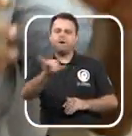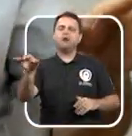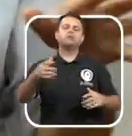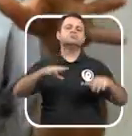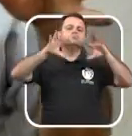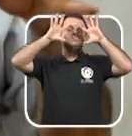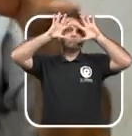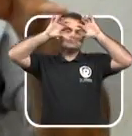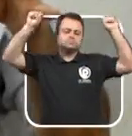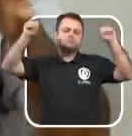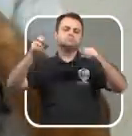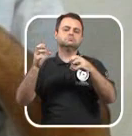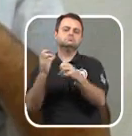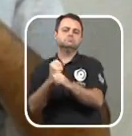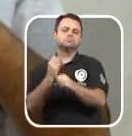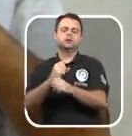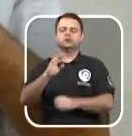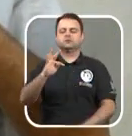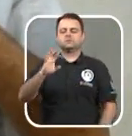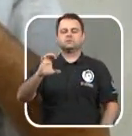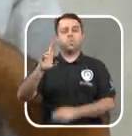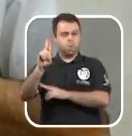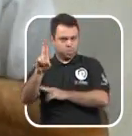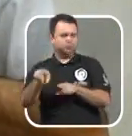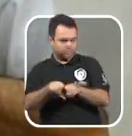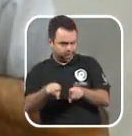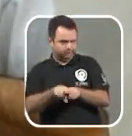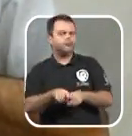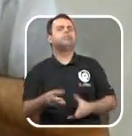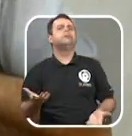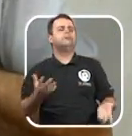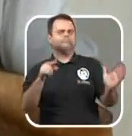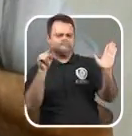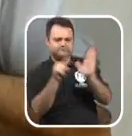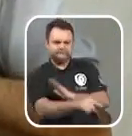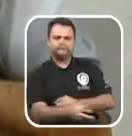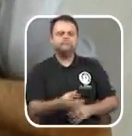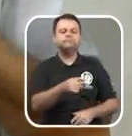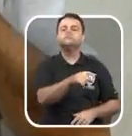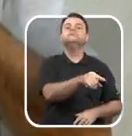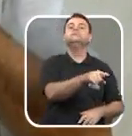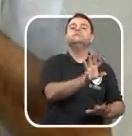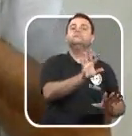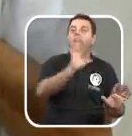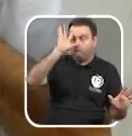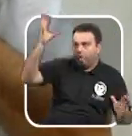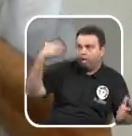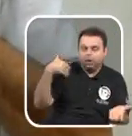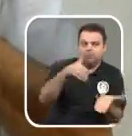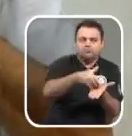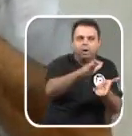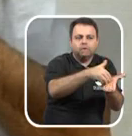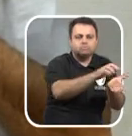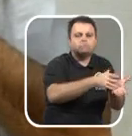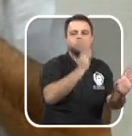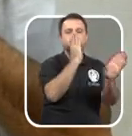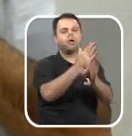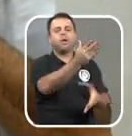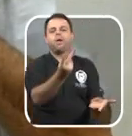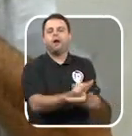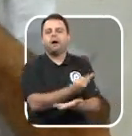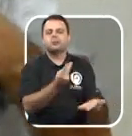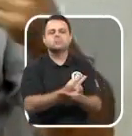Contas, na hora certa, vai fazer também. A hora que chegou ali, eles dispensaram. Mas se dispensaram, então nós tínhamos razão, porque estava errado. Quem